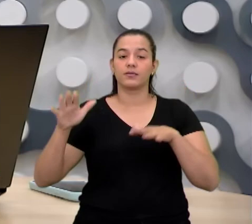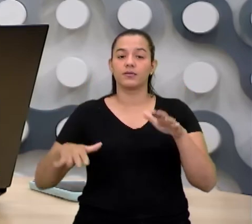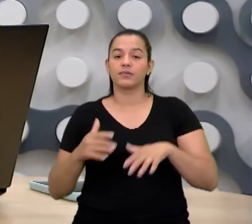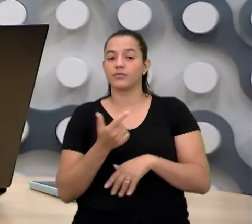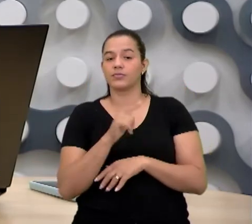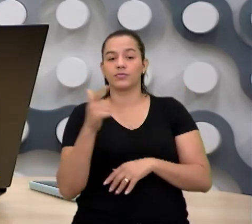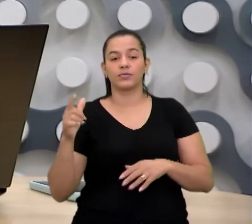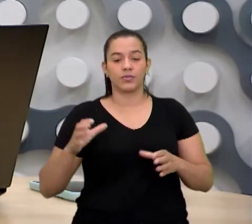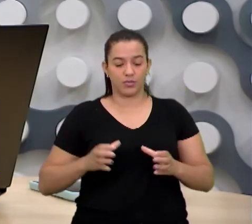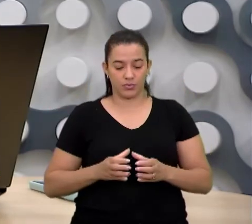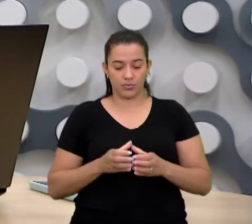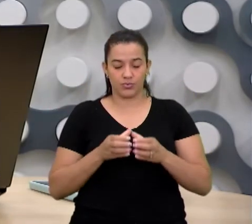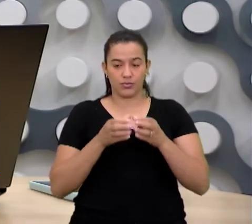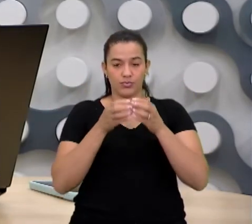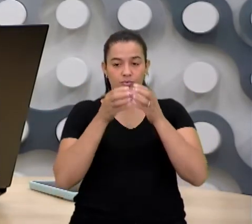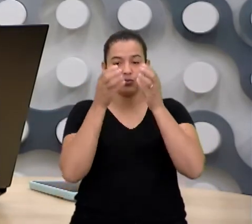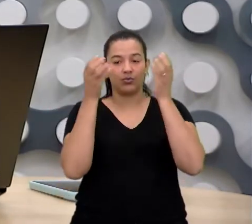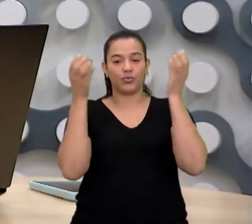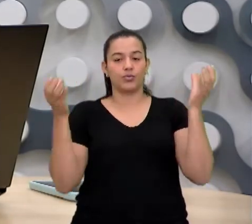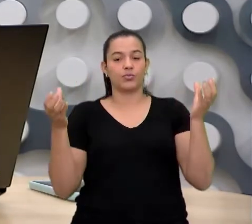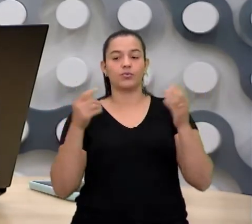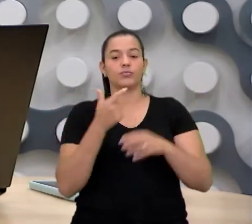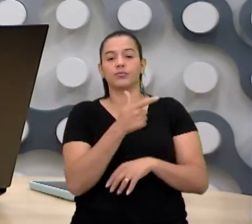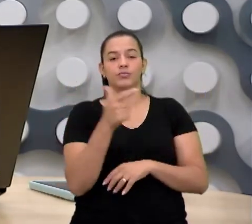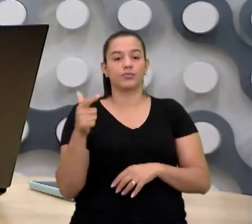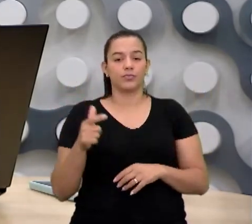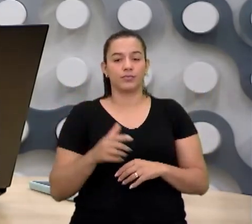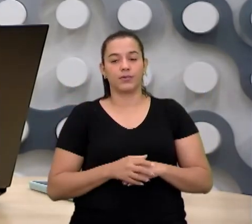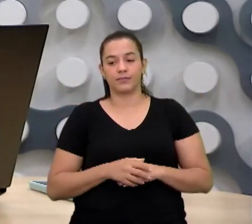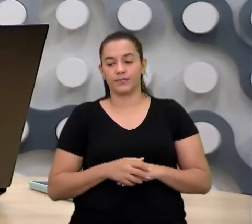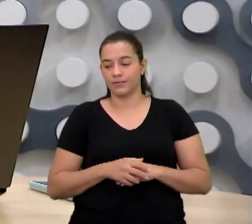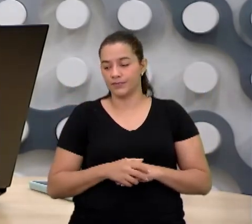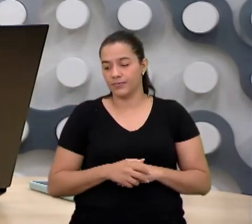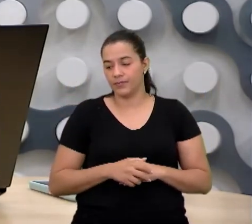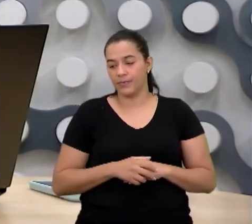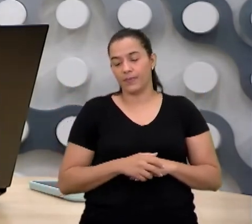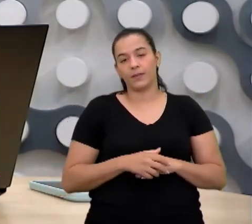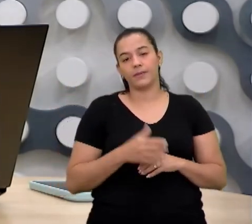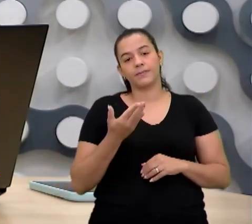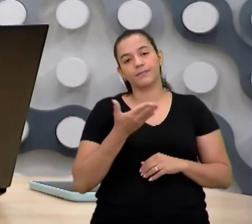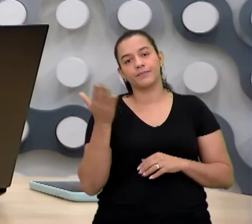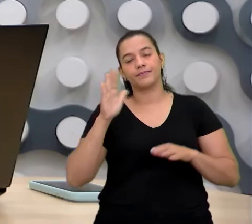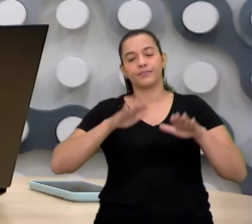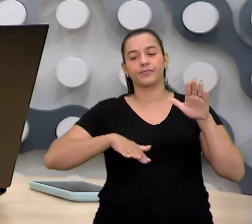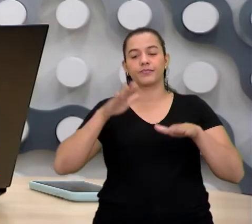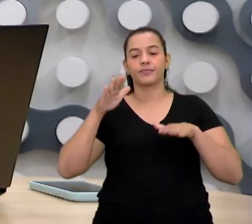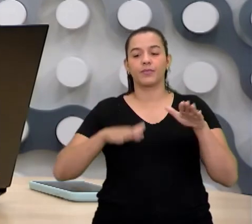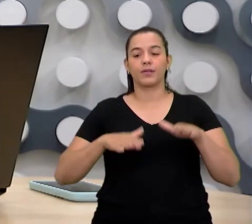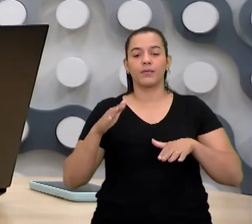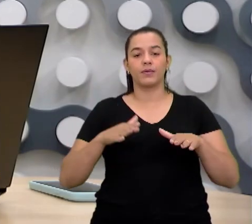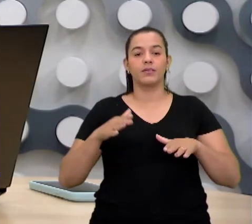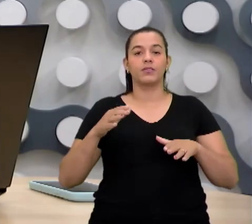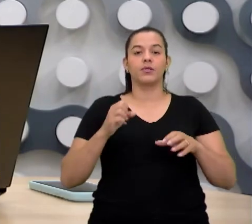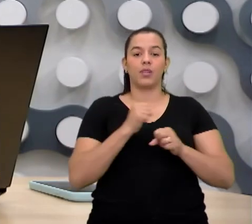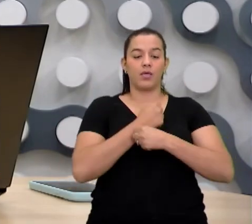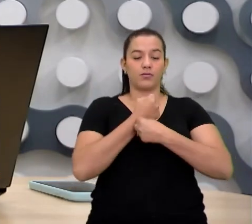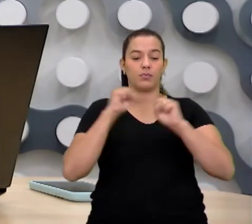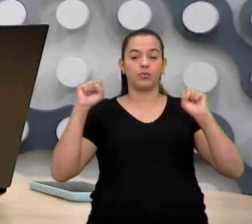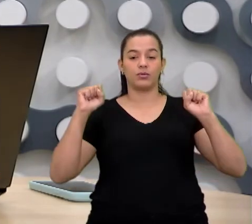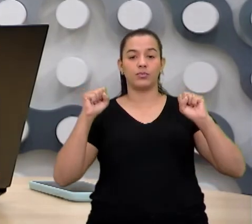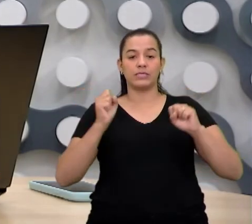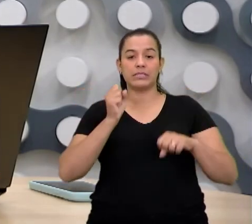esse cone, eles deixam de existir. Então é sempre importante retratar isso aí, dependendo da erupção. E lembrando, se